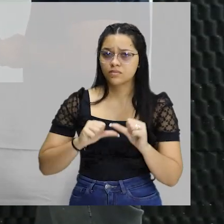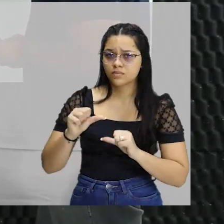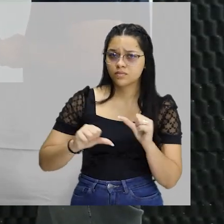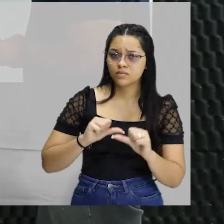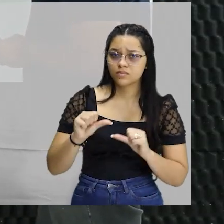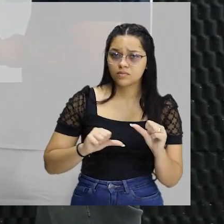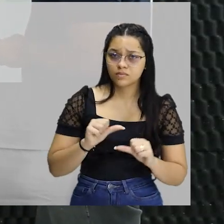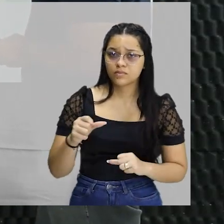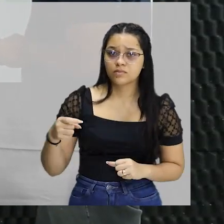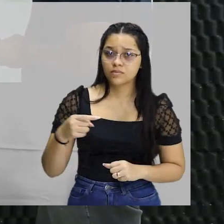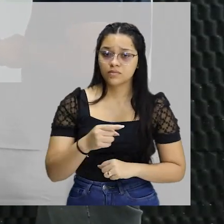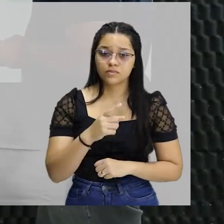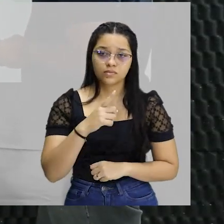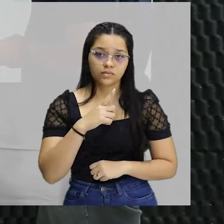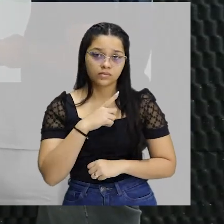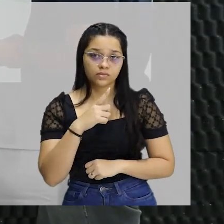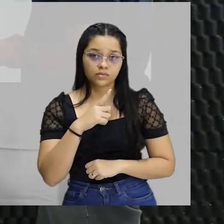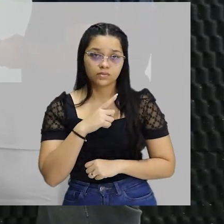esta atração